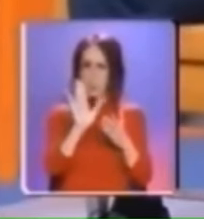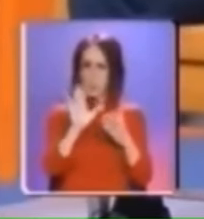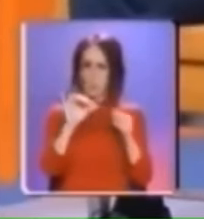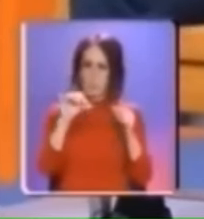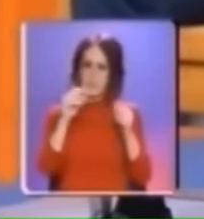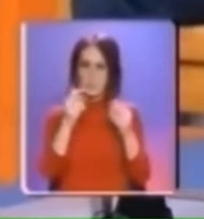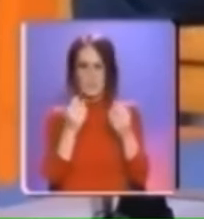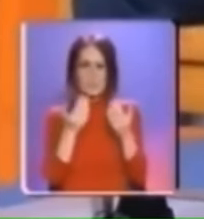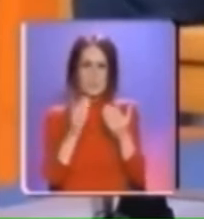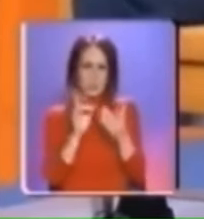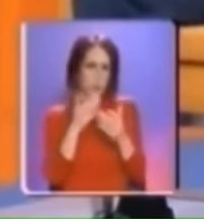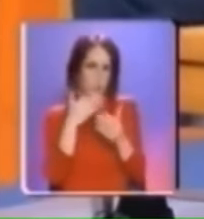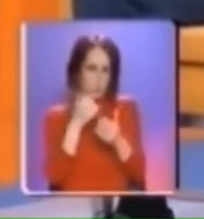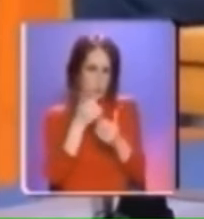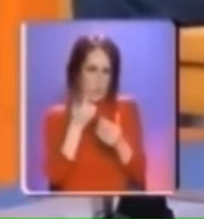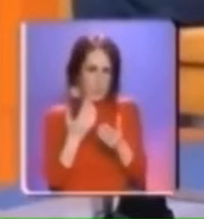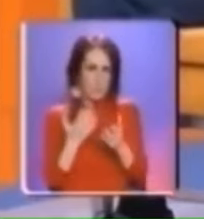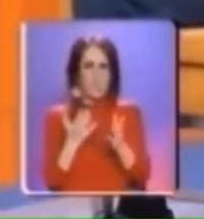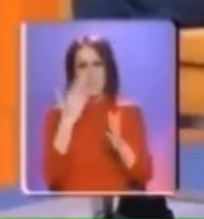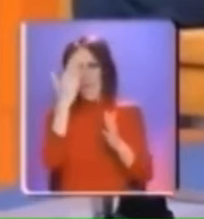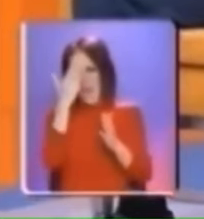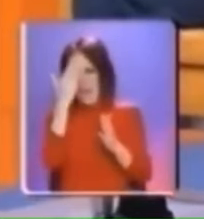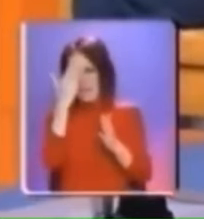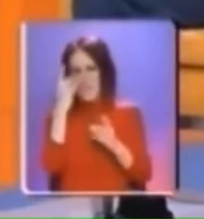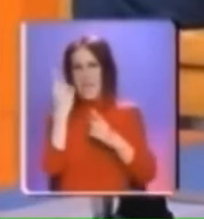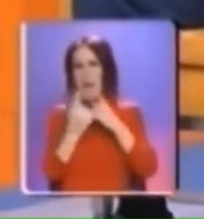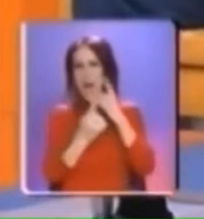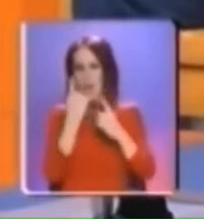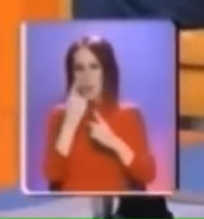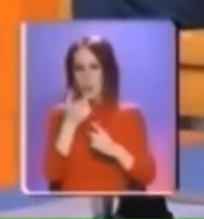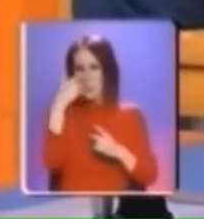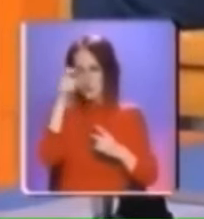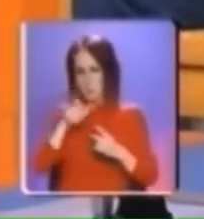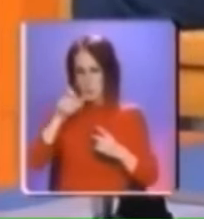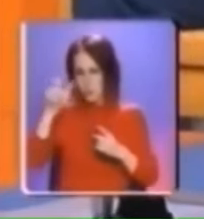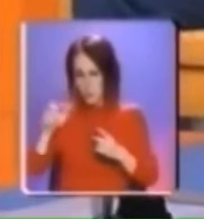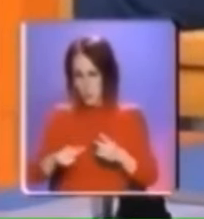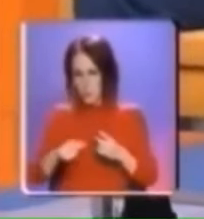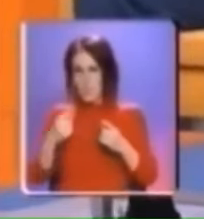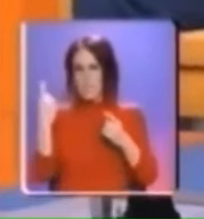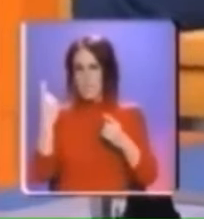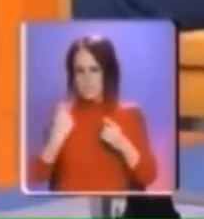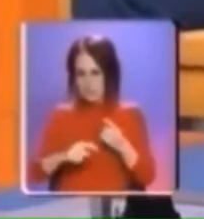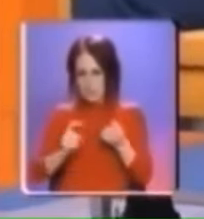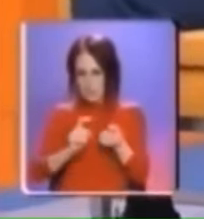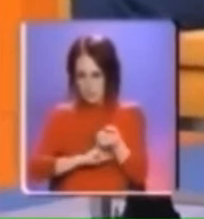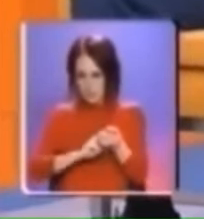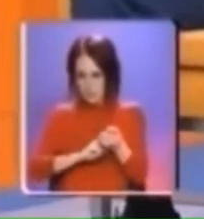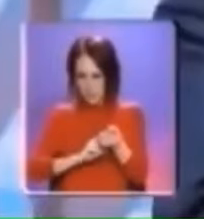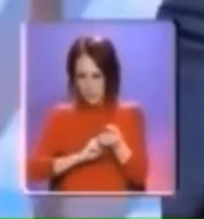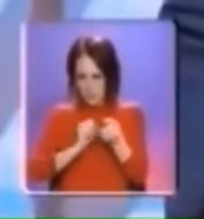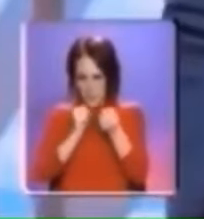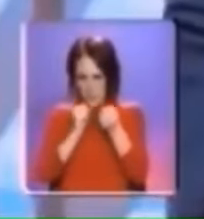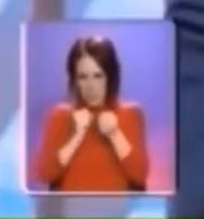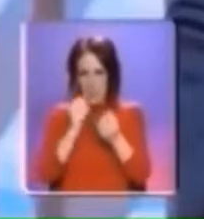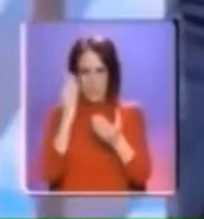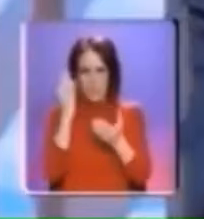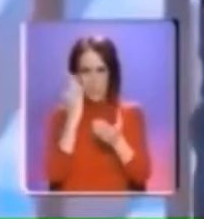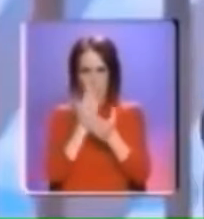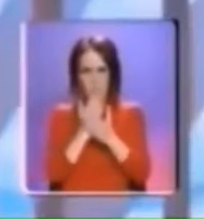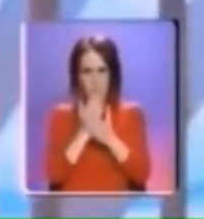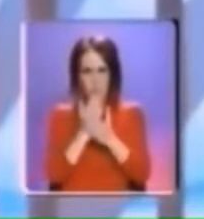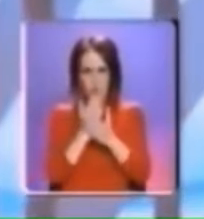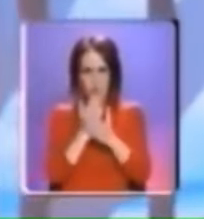finalmente concretizar aquo que era o meu objetivo e ser juiz a Constituição da República diz que só se pode ser